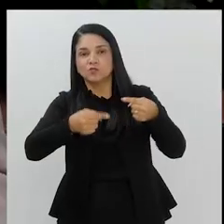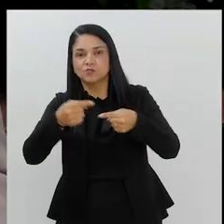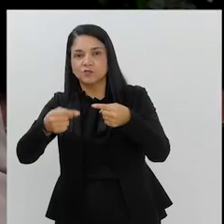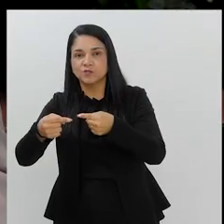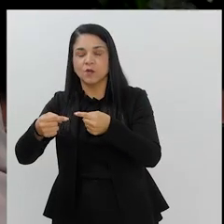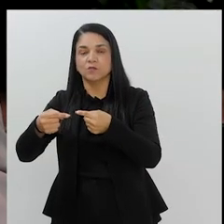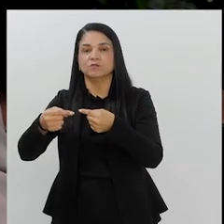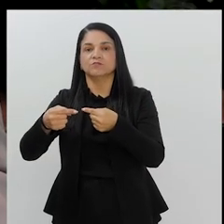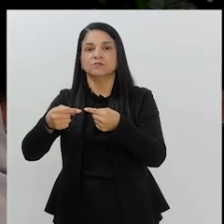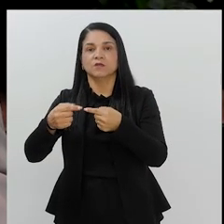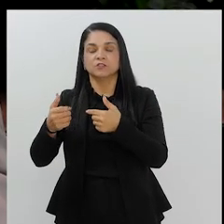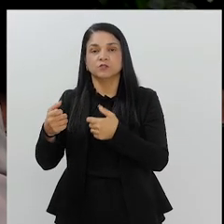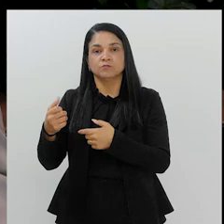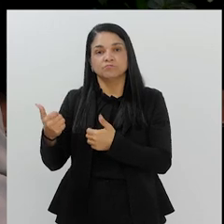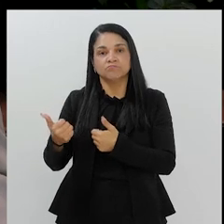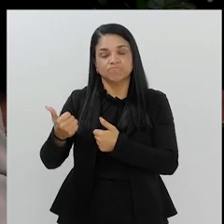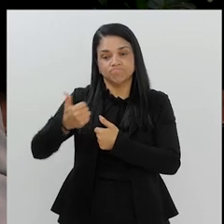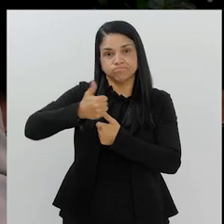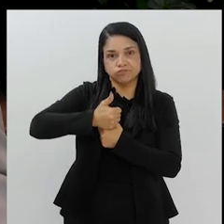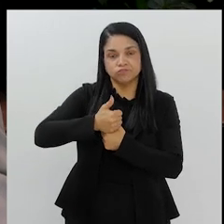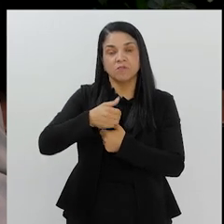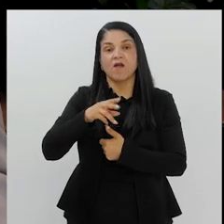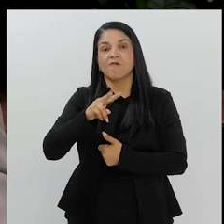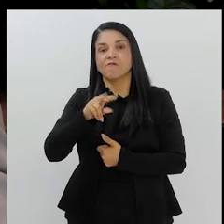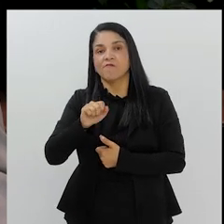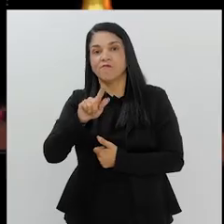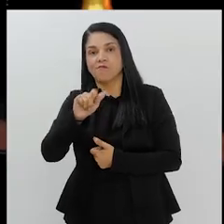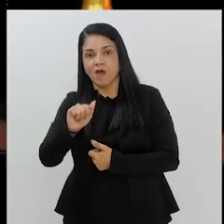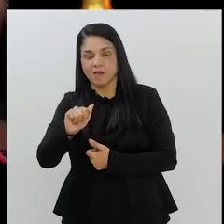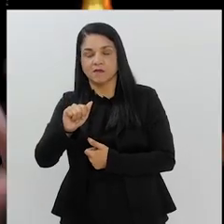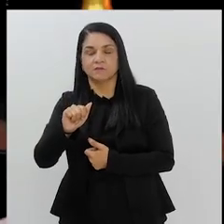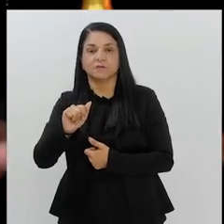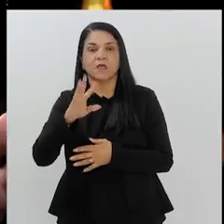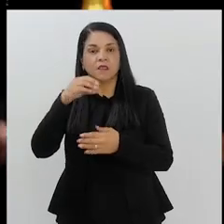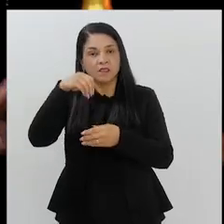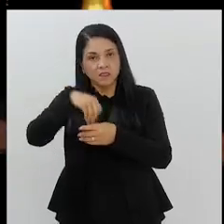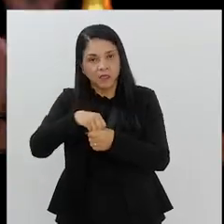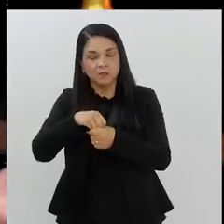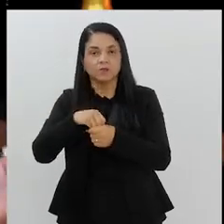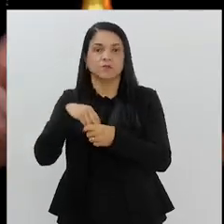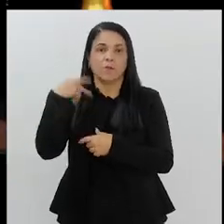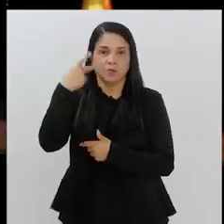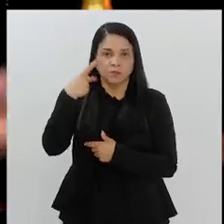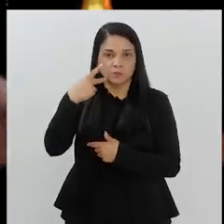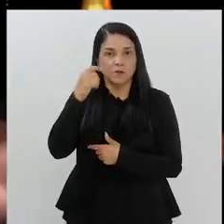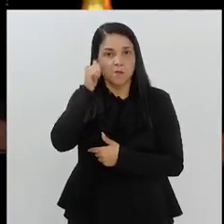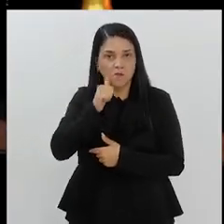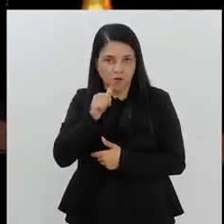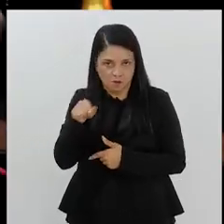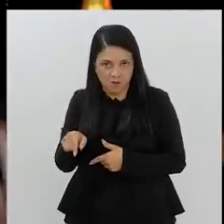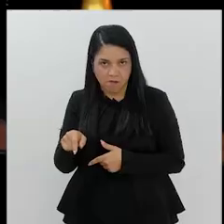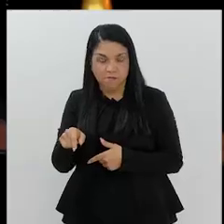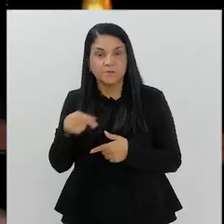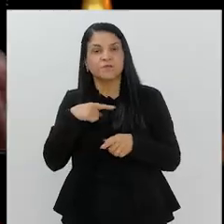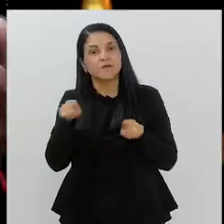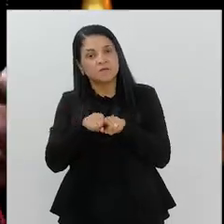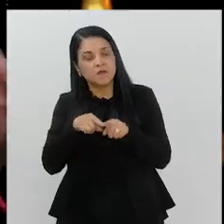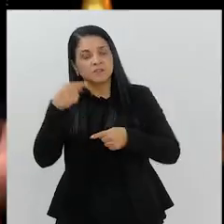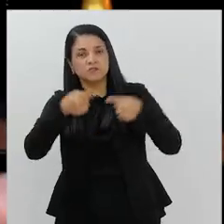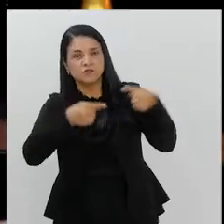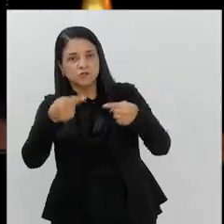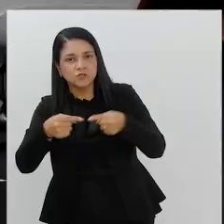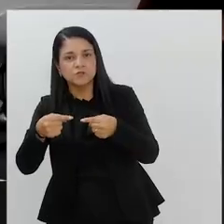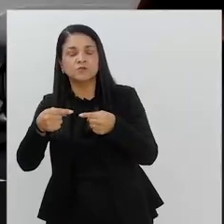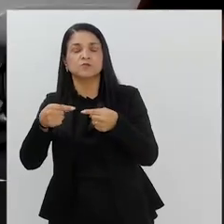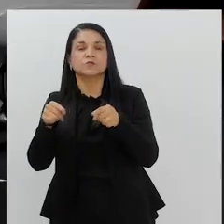discussão da reserva das cadeiras no Parlamento e Por conseguinte a gente discute muito pouco as medidas de construção e